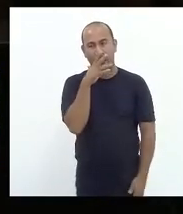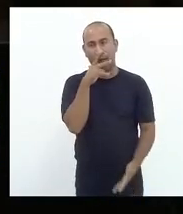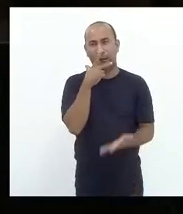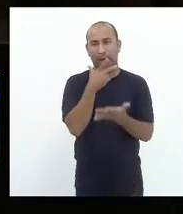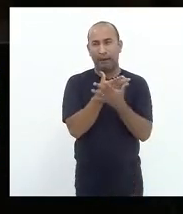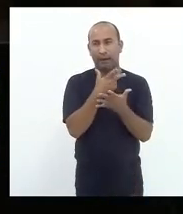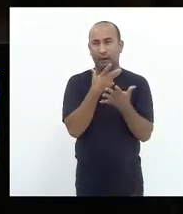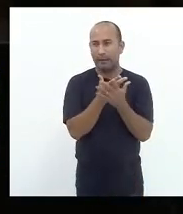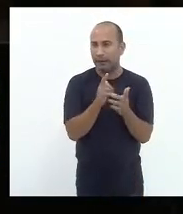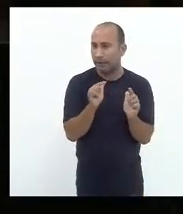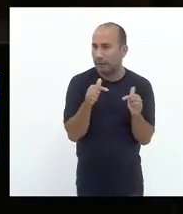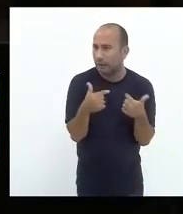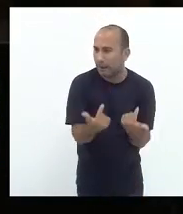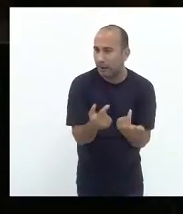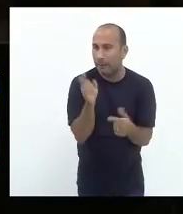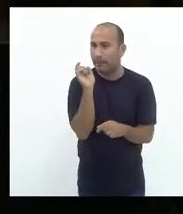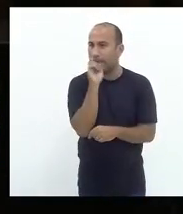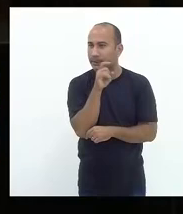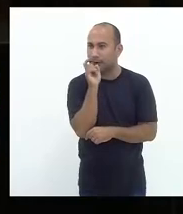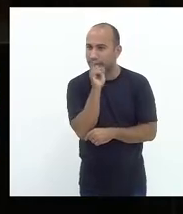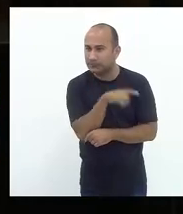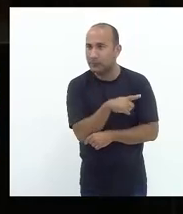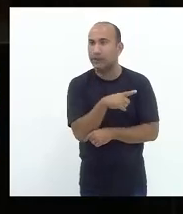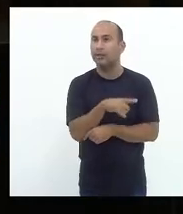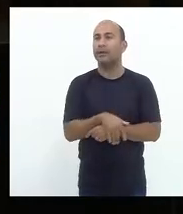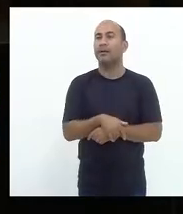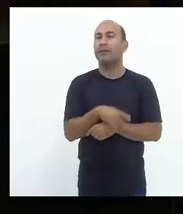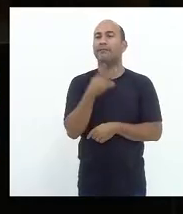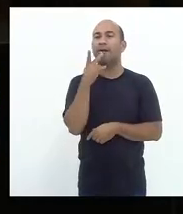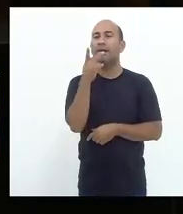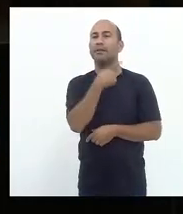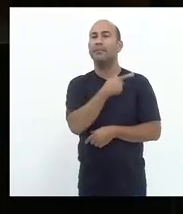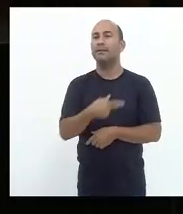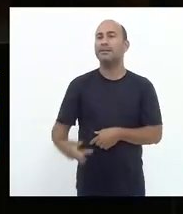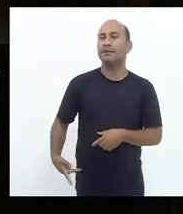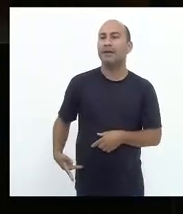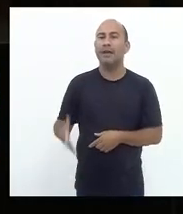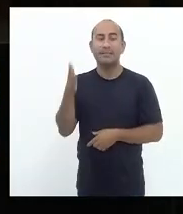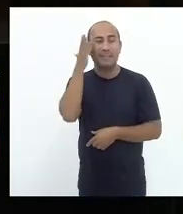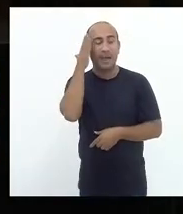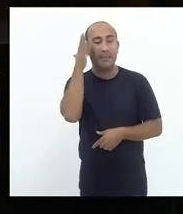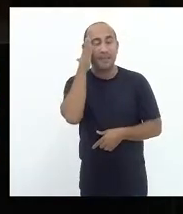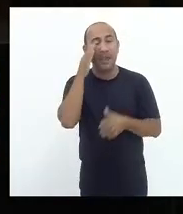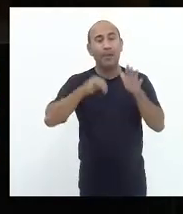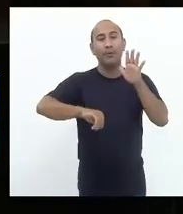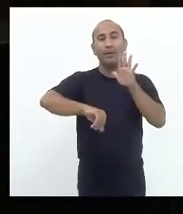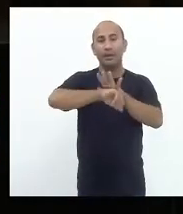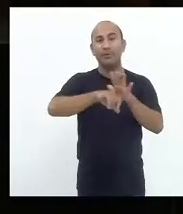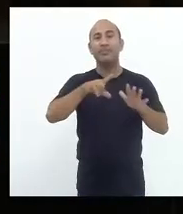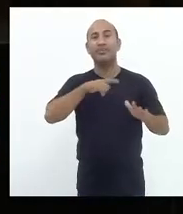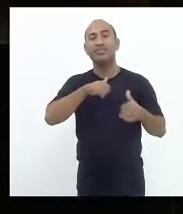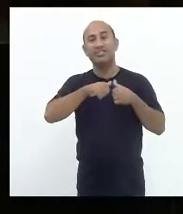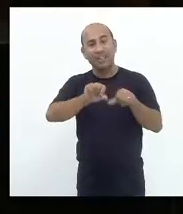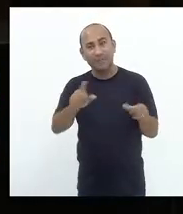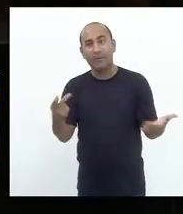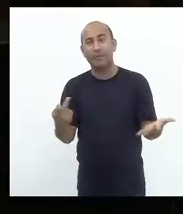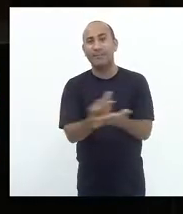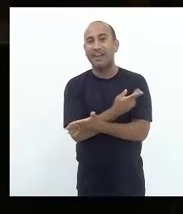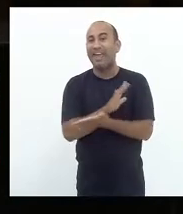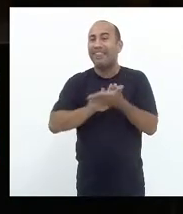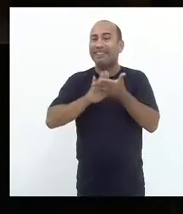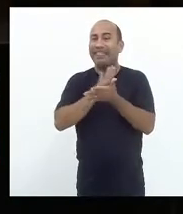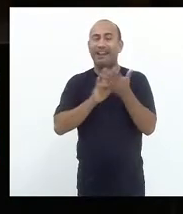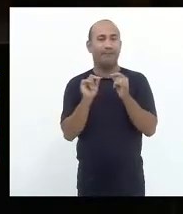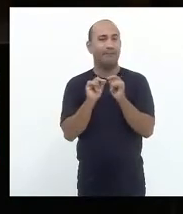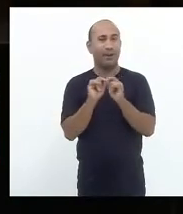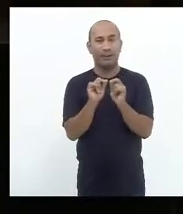Charlatanismo, prevaricação. O que é prevaricação, senhora presidenta? Sabia que o crime estava sendo cometido e nada